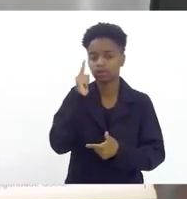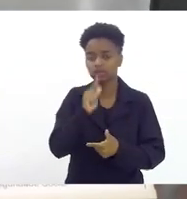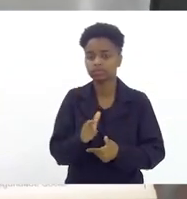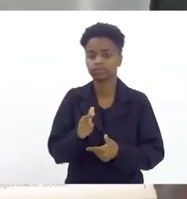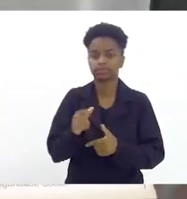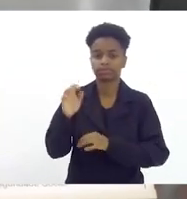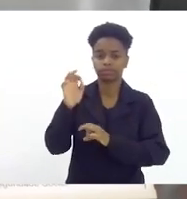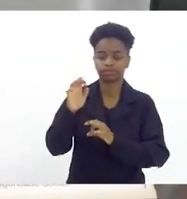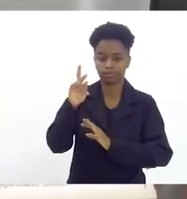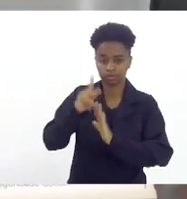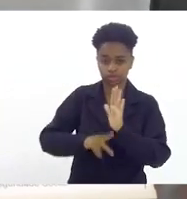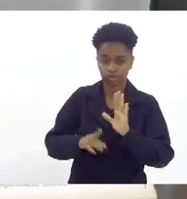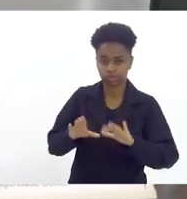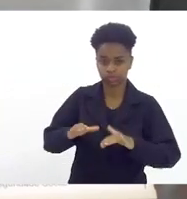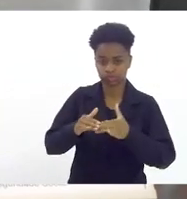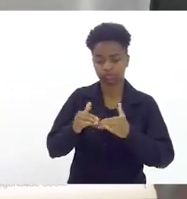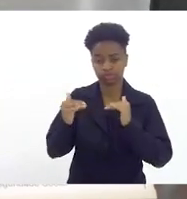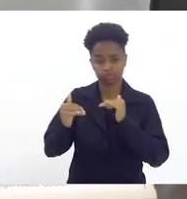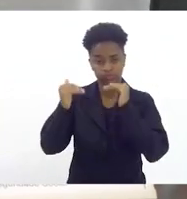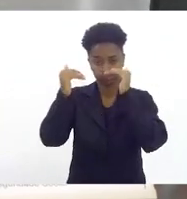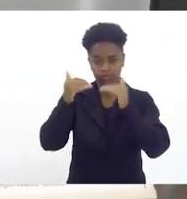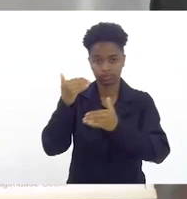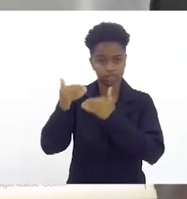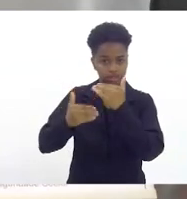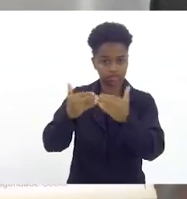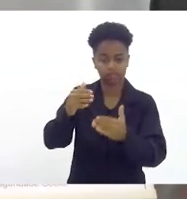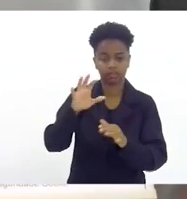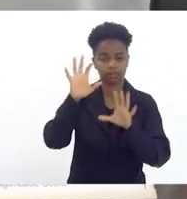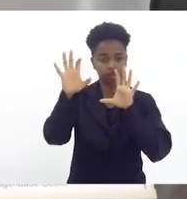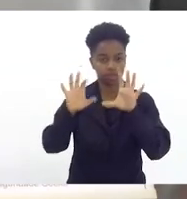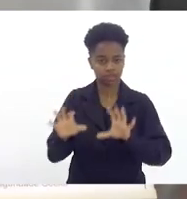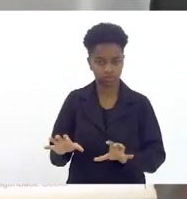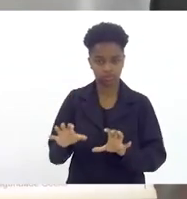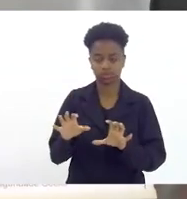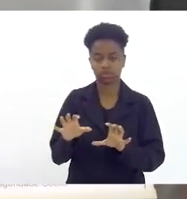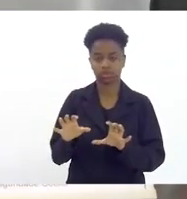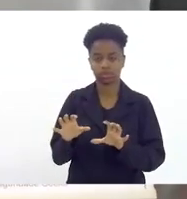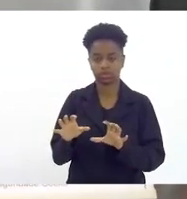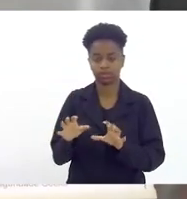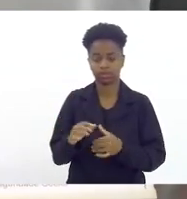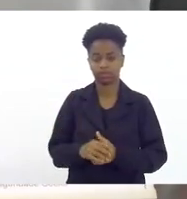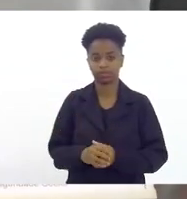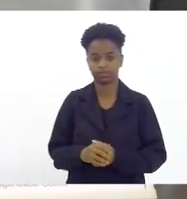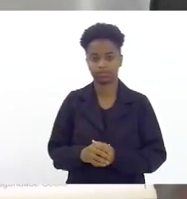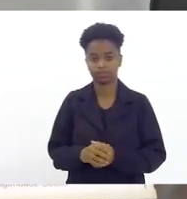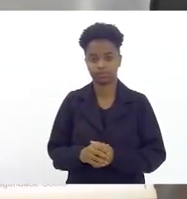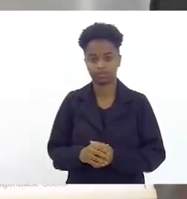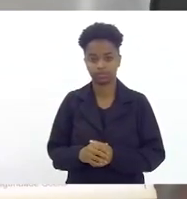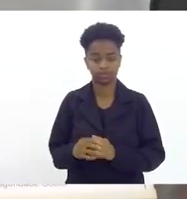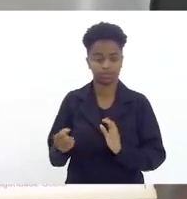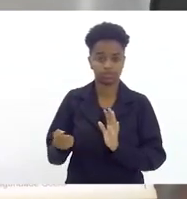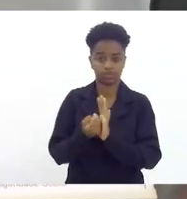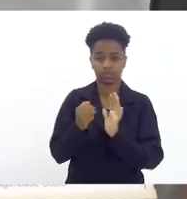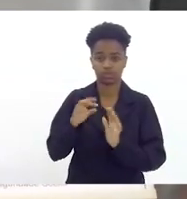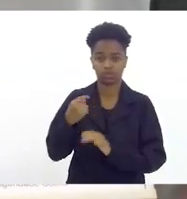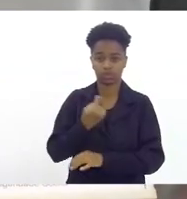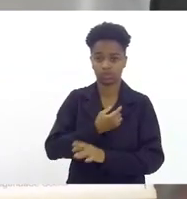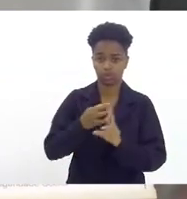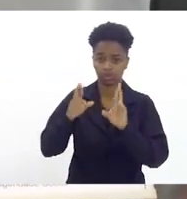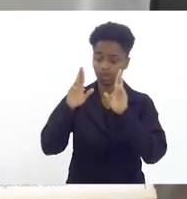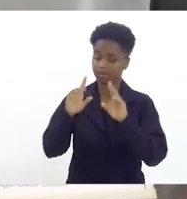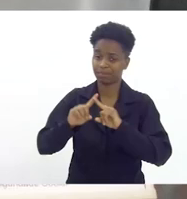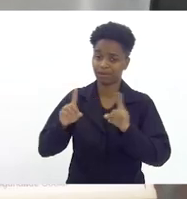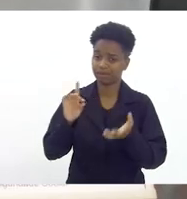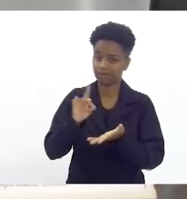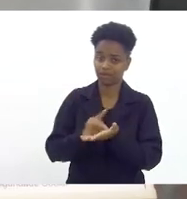coletivo Nacional soberano de desenvolvimento Regional É nos Marcos que se espera e não é